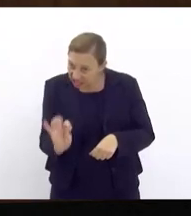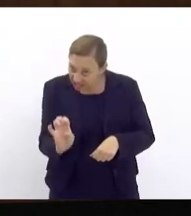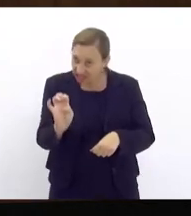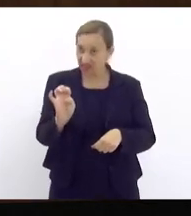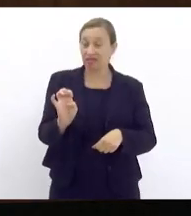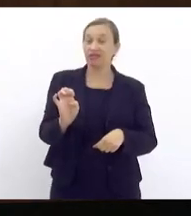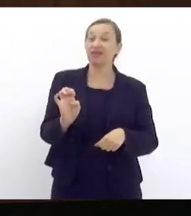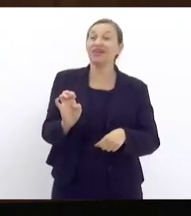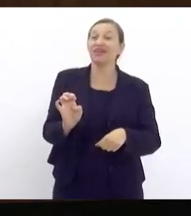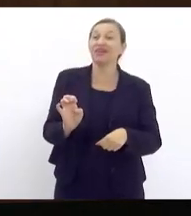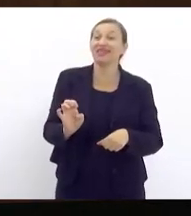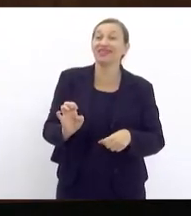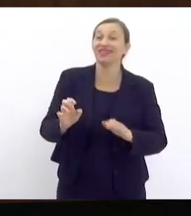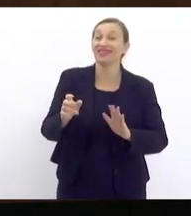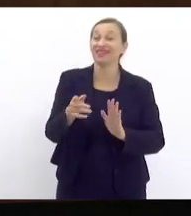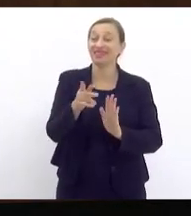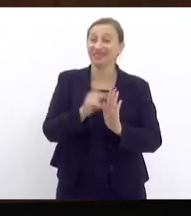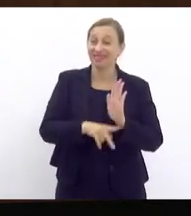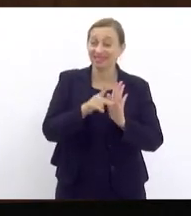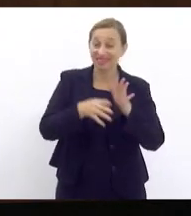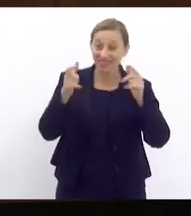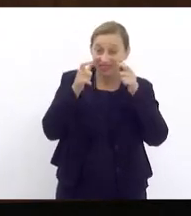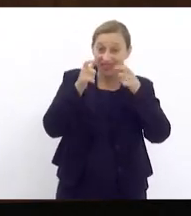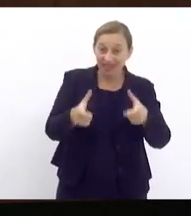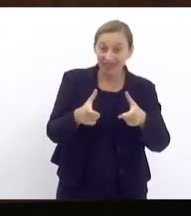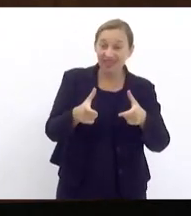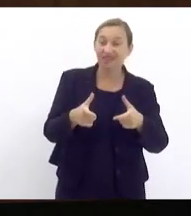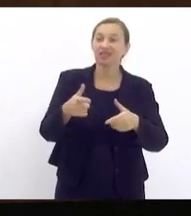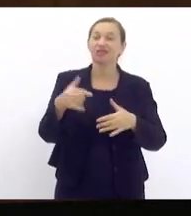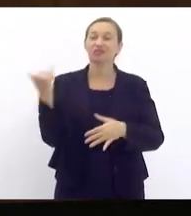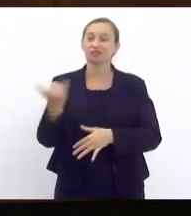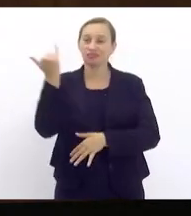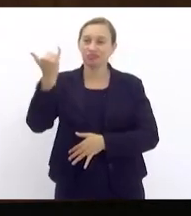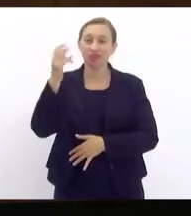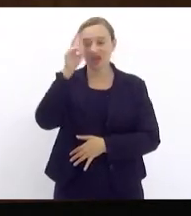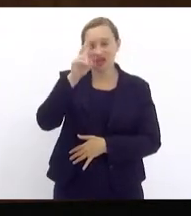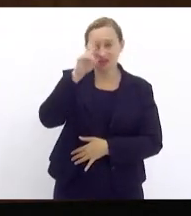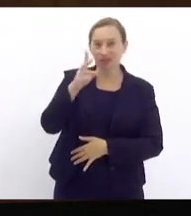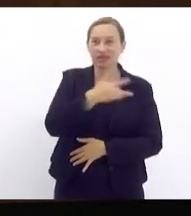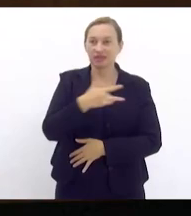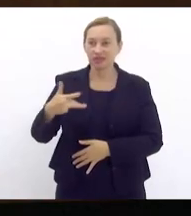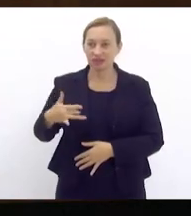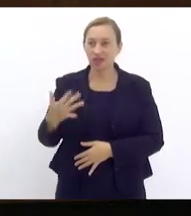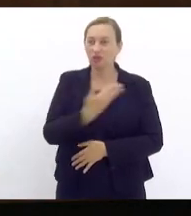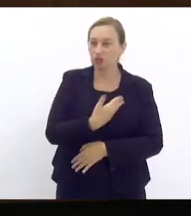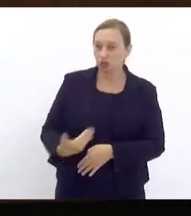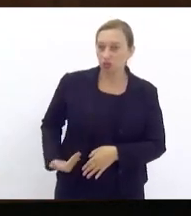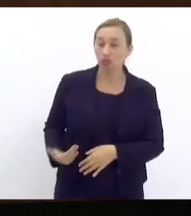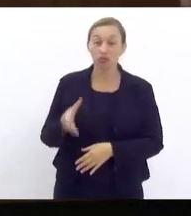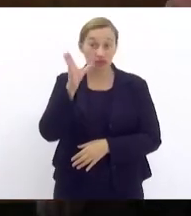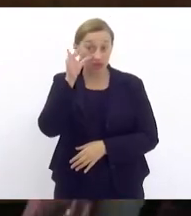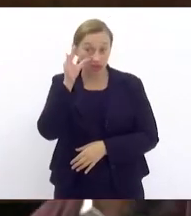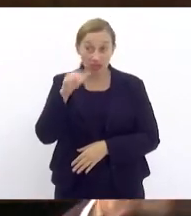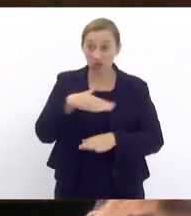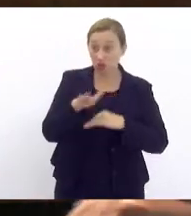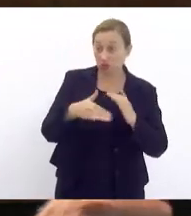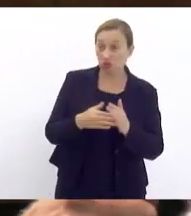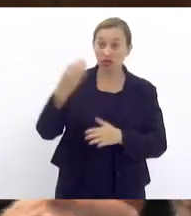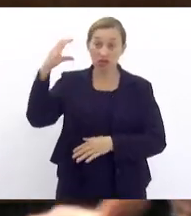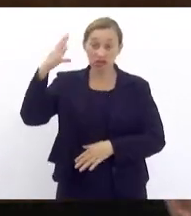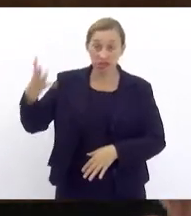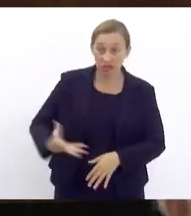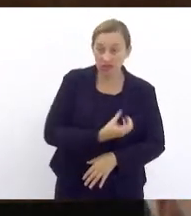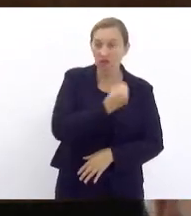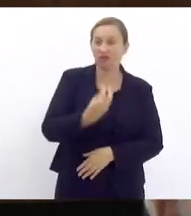lembrar desse projeto e chamar a atenção para a sua importância Lembrando que a saúde pública de interesse de todos e que a ciência salva